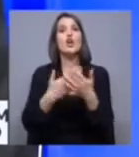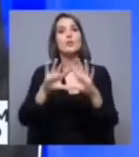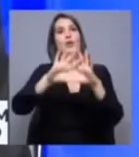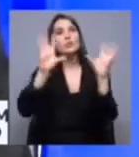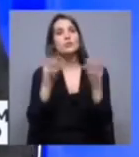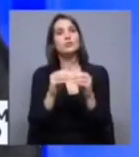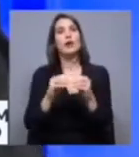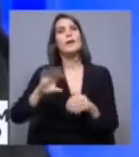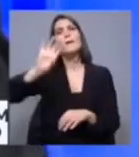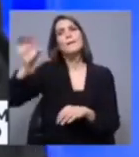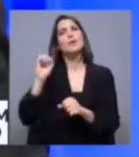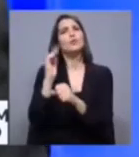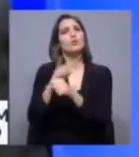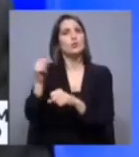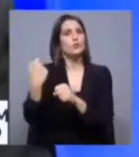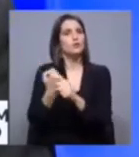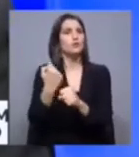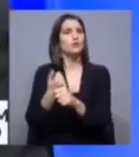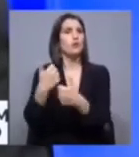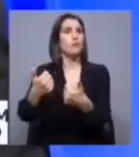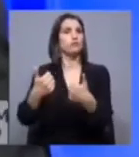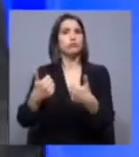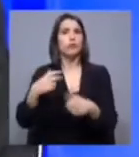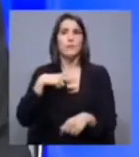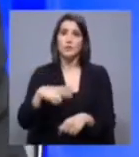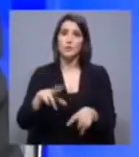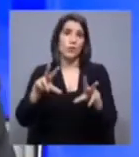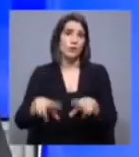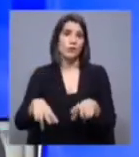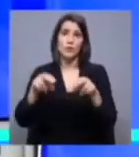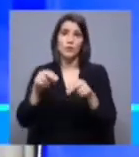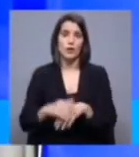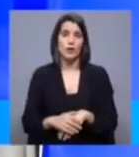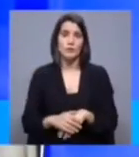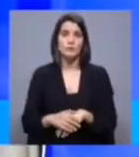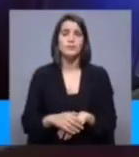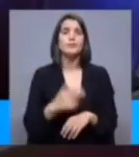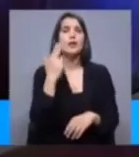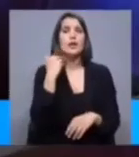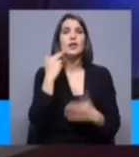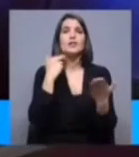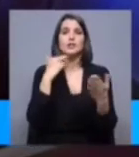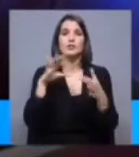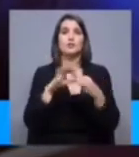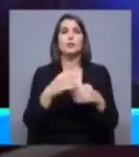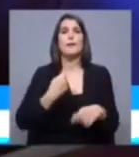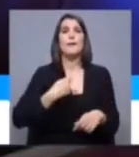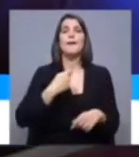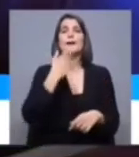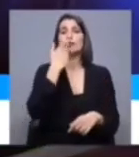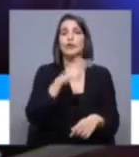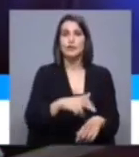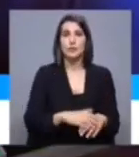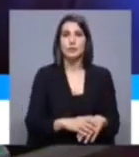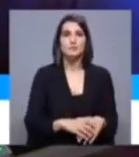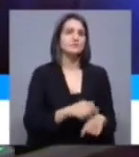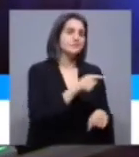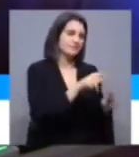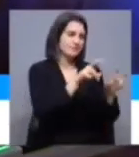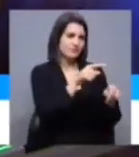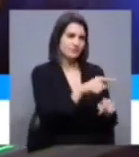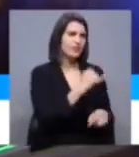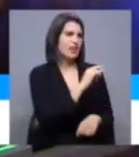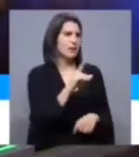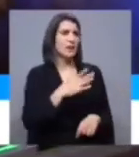noutros países funciona com enorme importância e que Portugal nunca pôde recorrer. André Ventura, é sobre a questão das pensões. Aqui é que está o fundamento da questão. A Iniciativa Liberal